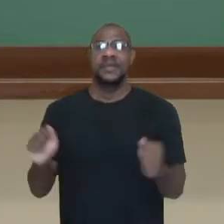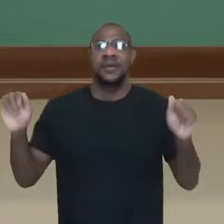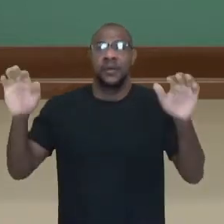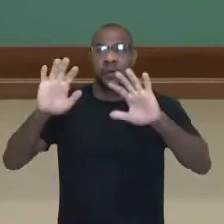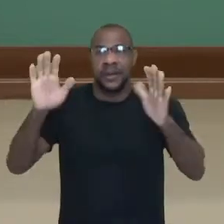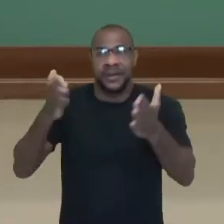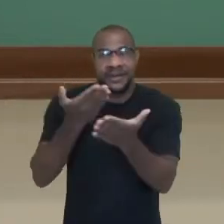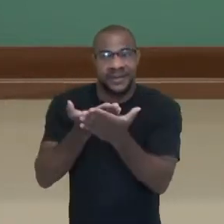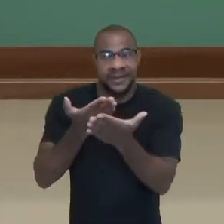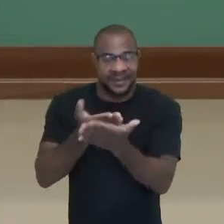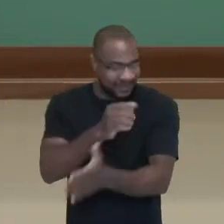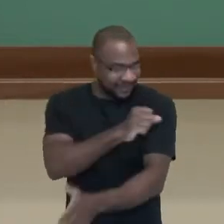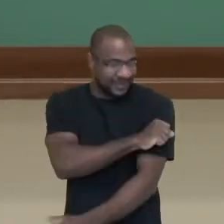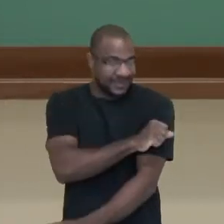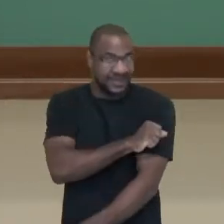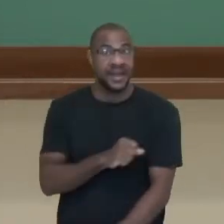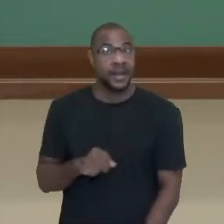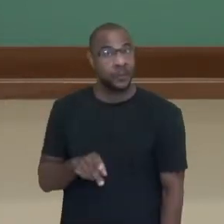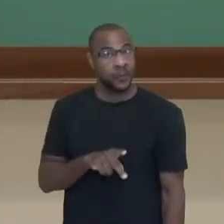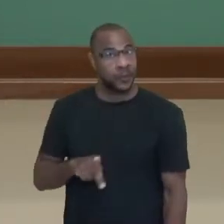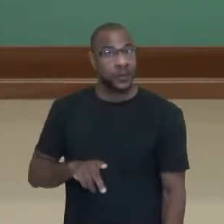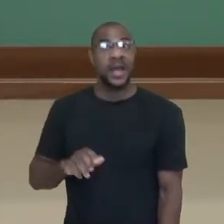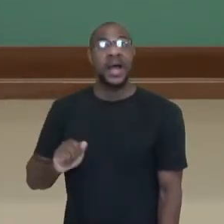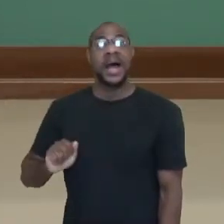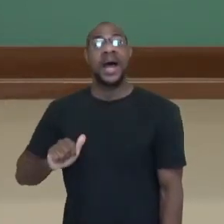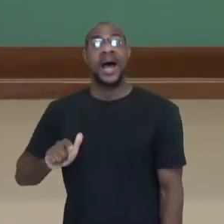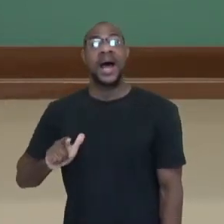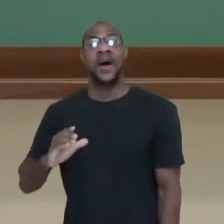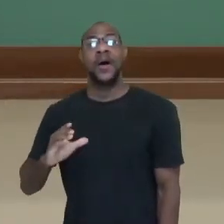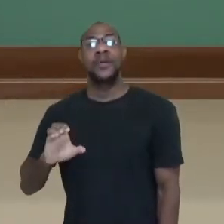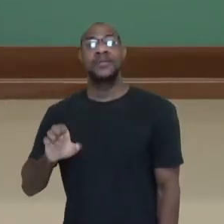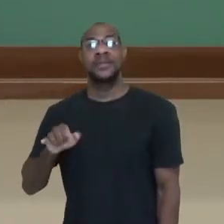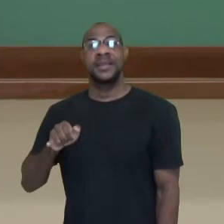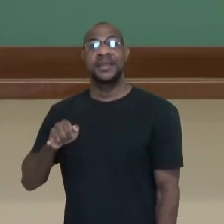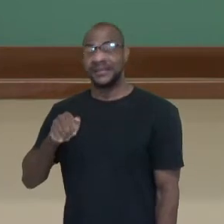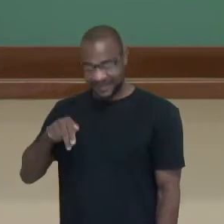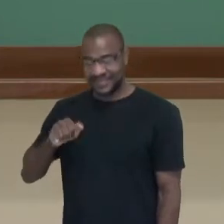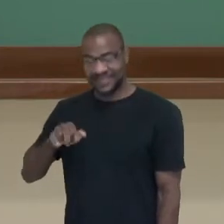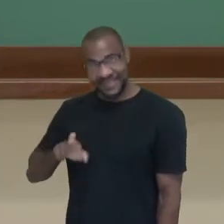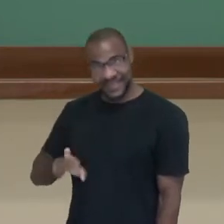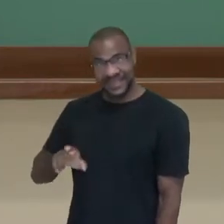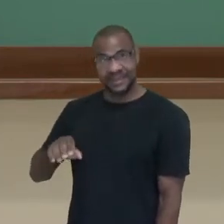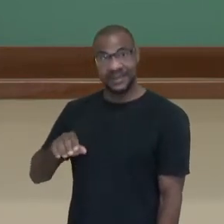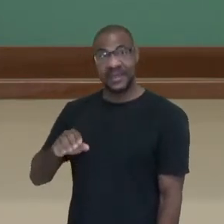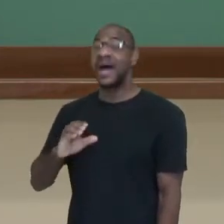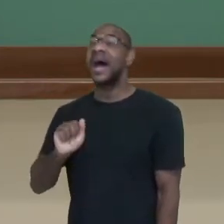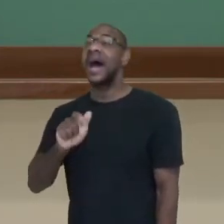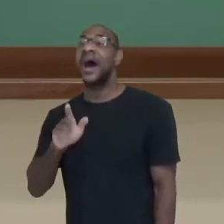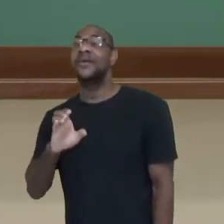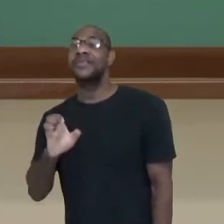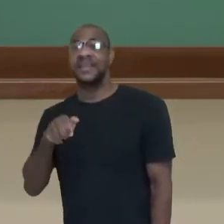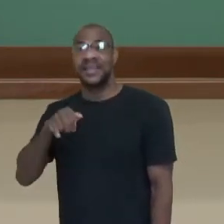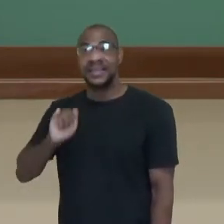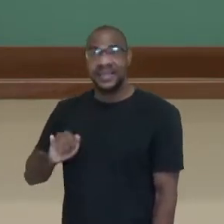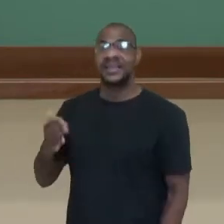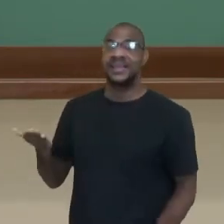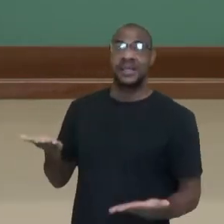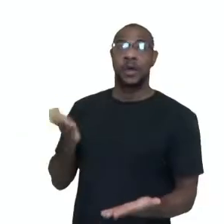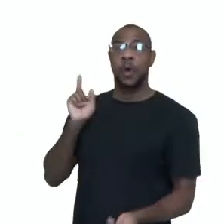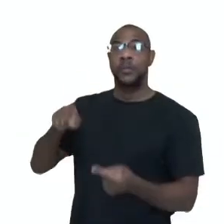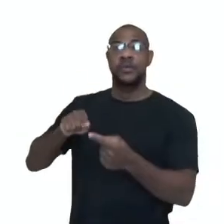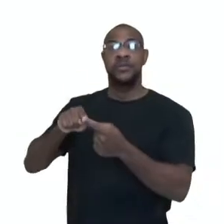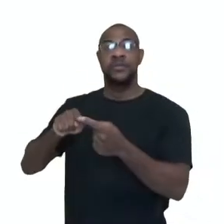Olá, estudantes do 8º ano. Eu sou a professora Alceni e estamos aqui para uma aula de matemática. Quais são os nossos objetivos? Nós